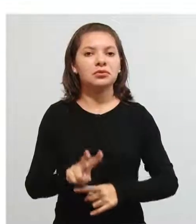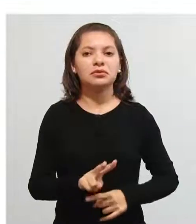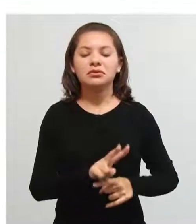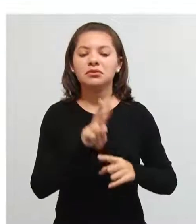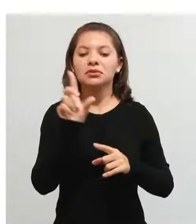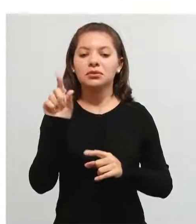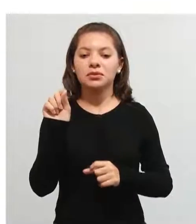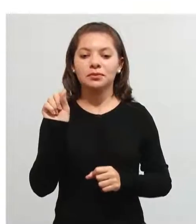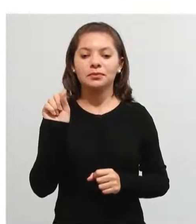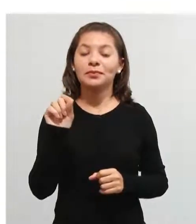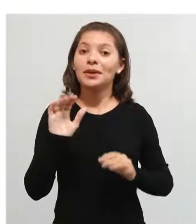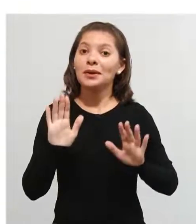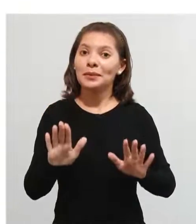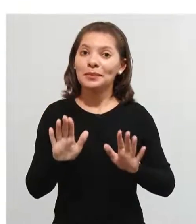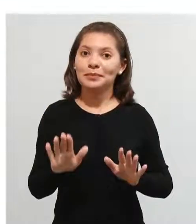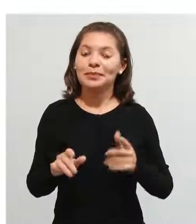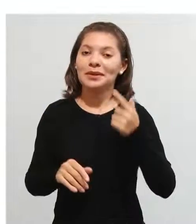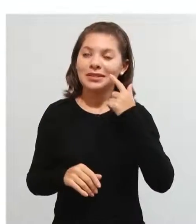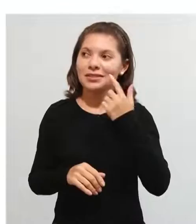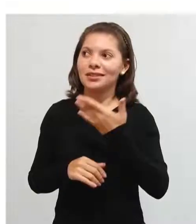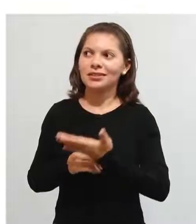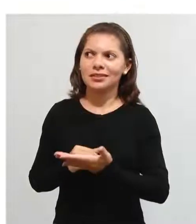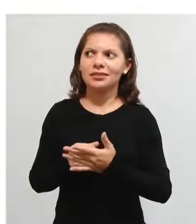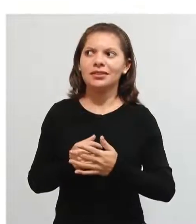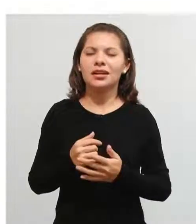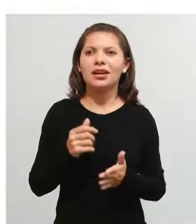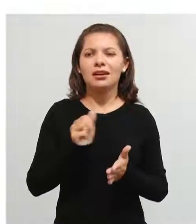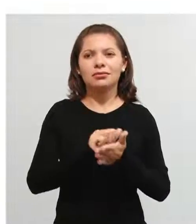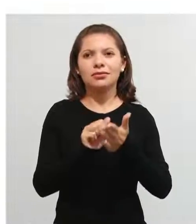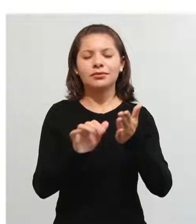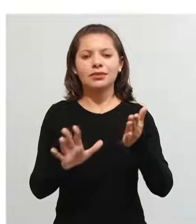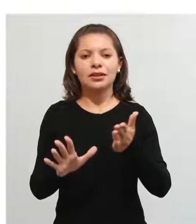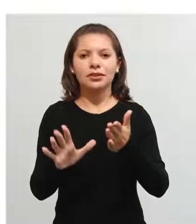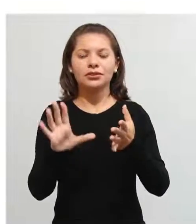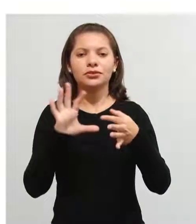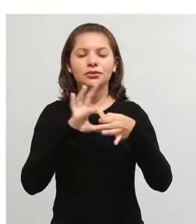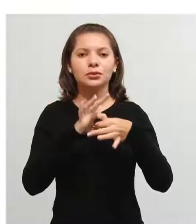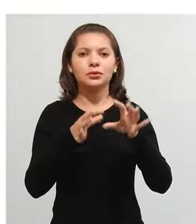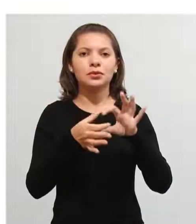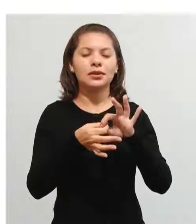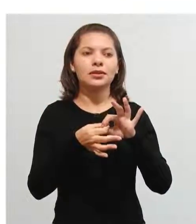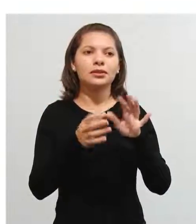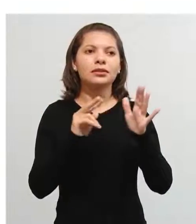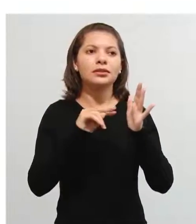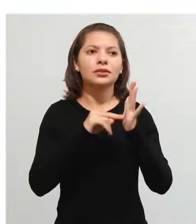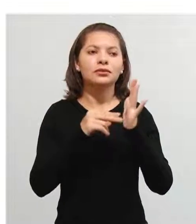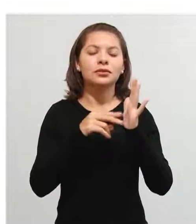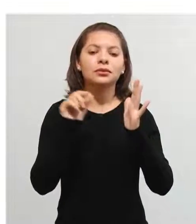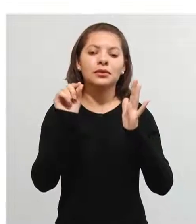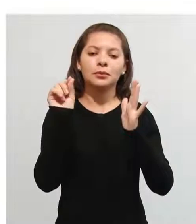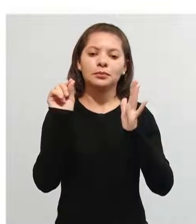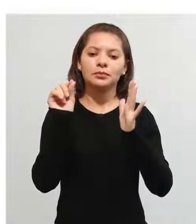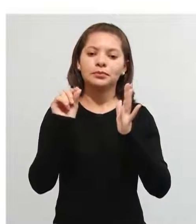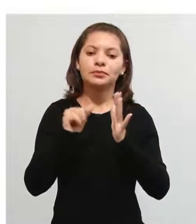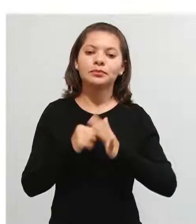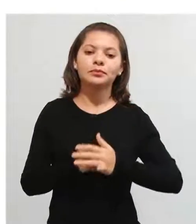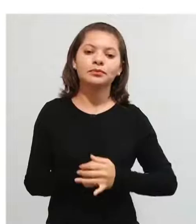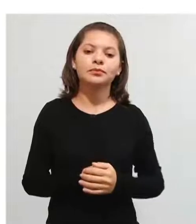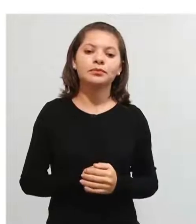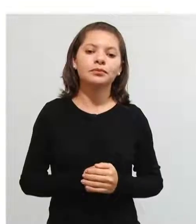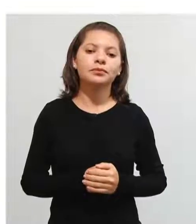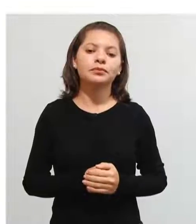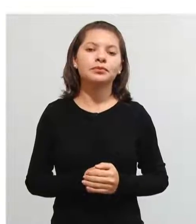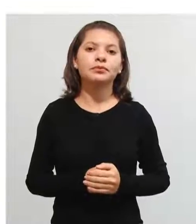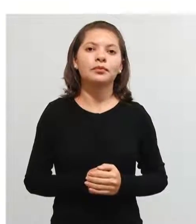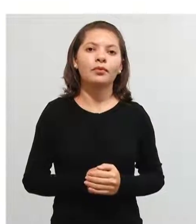escolher. Mas aqui, quando a gente fala em atividade plenamente vinculada, significa dizer que se